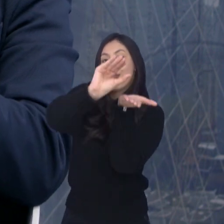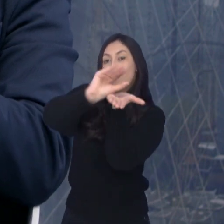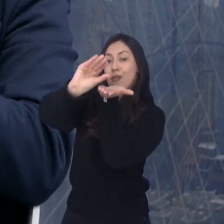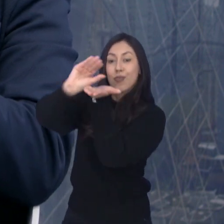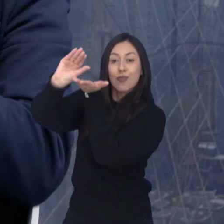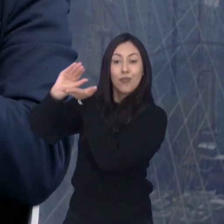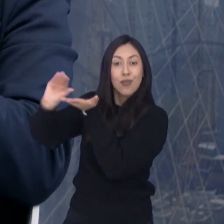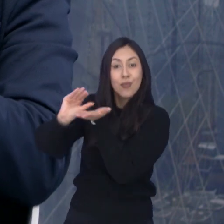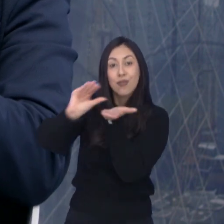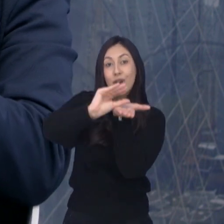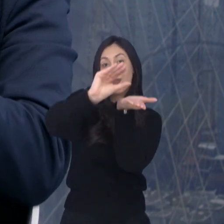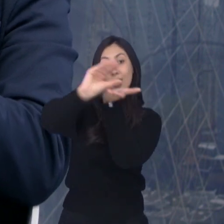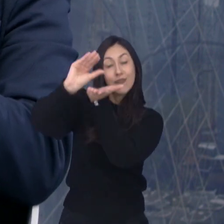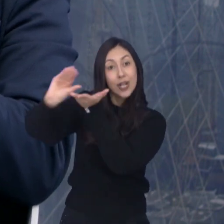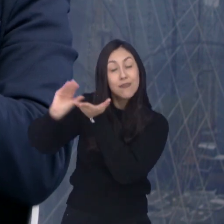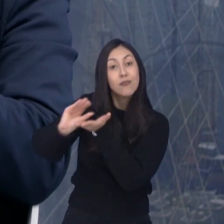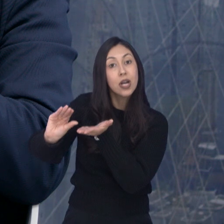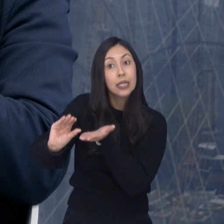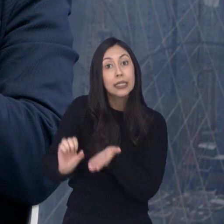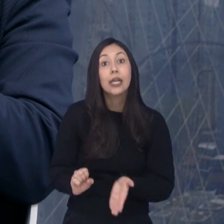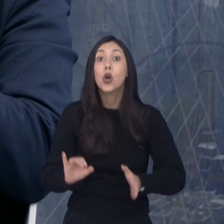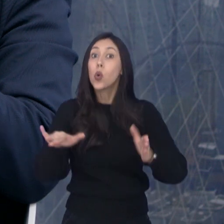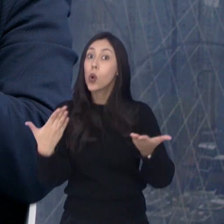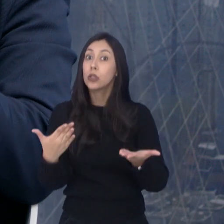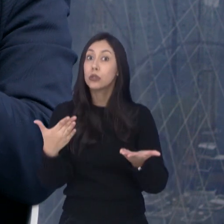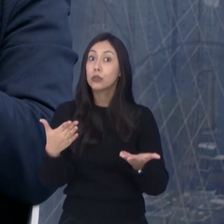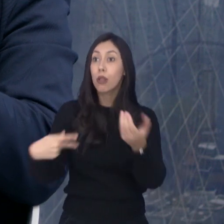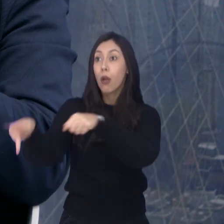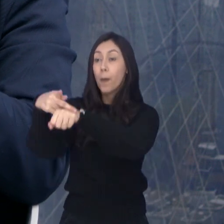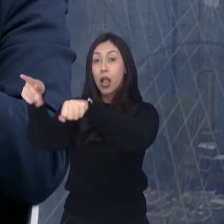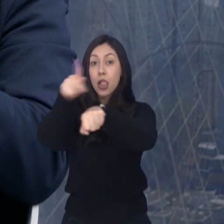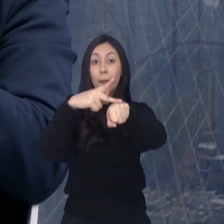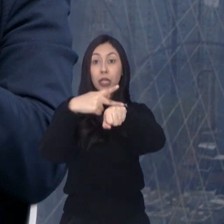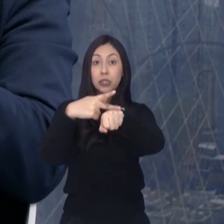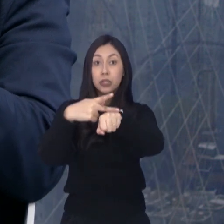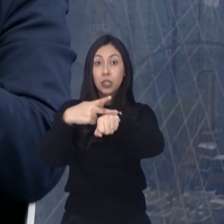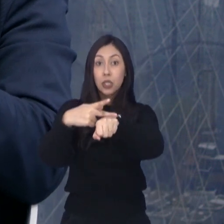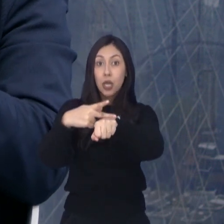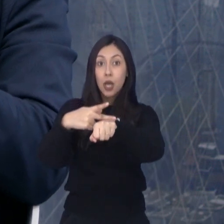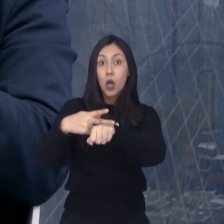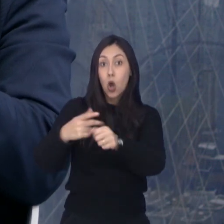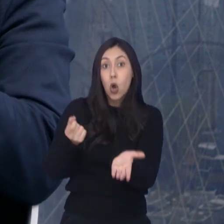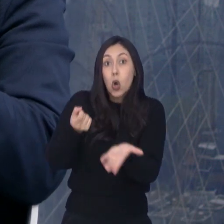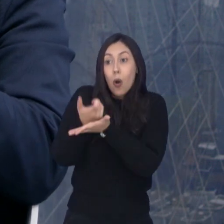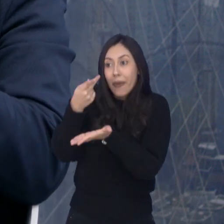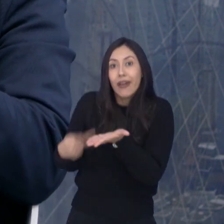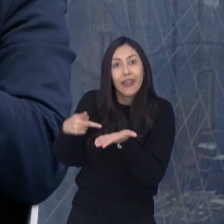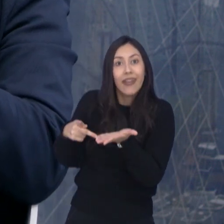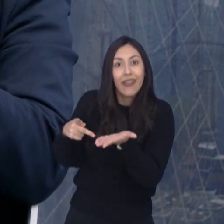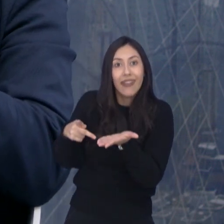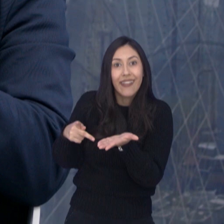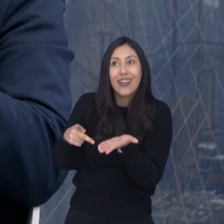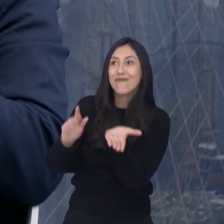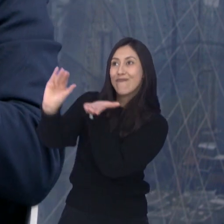foi concebida, onde ela foi gerada. E toda vez que alguém consome alguma coisa que foi gerada no Brasil, a gente está trazendo riqueza para a economia